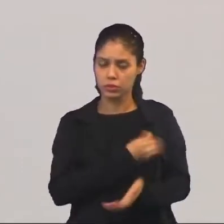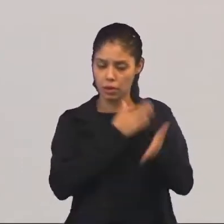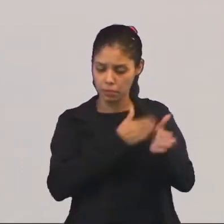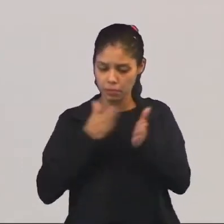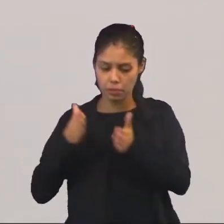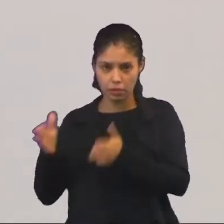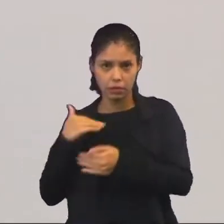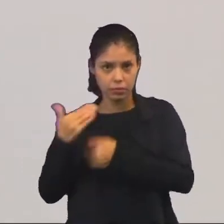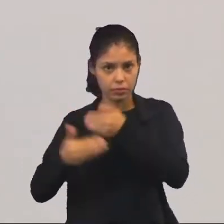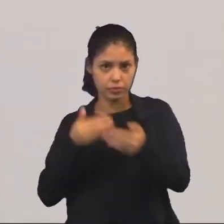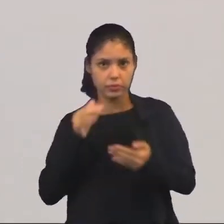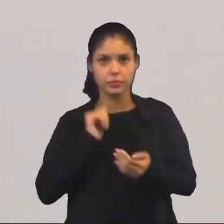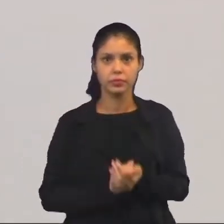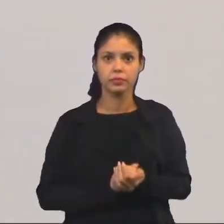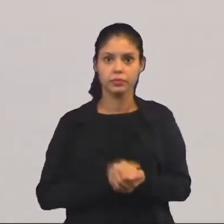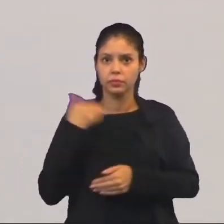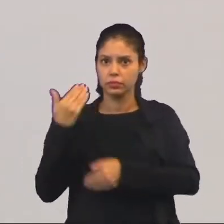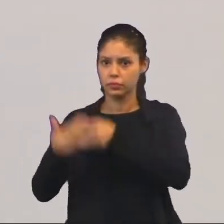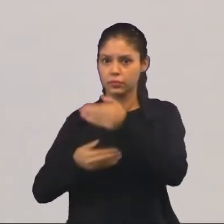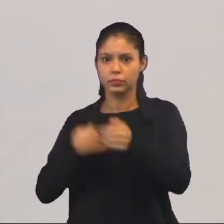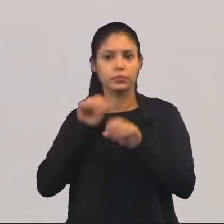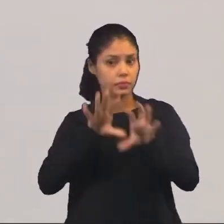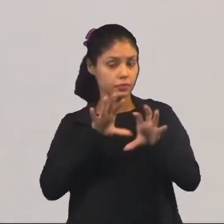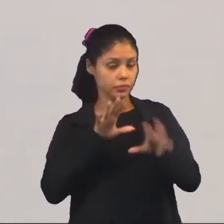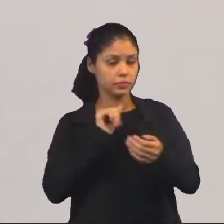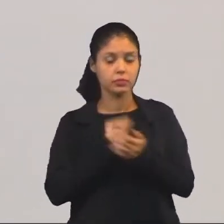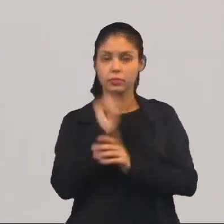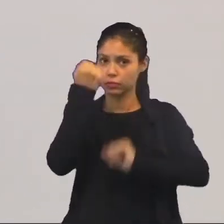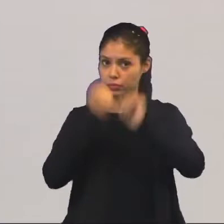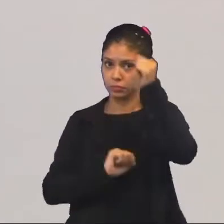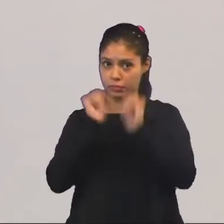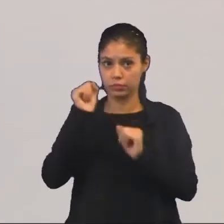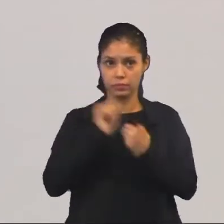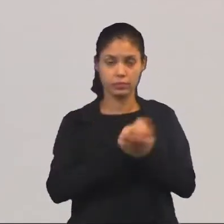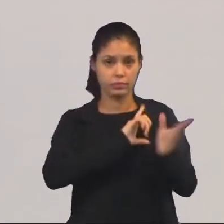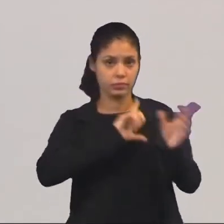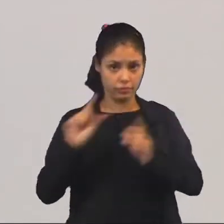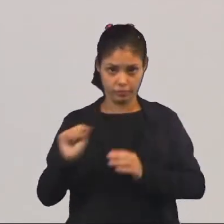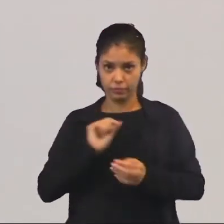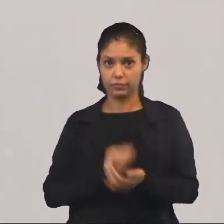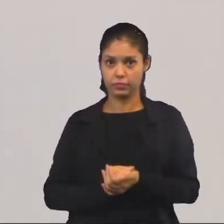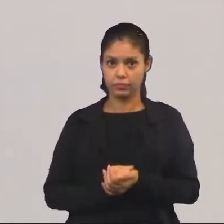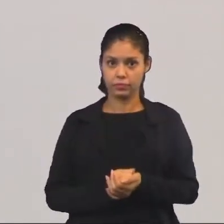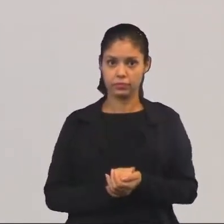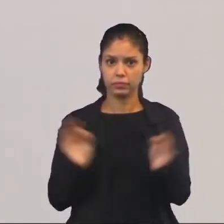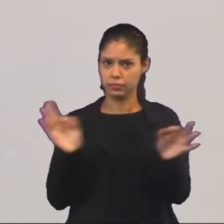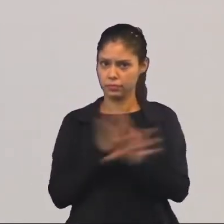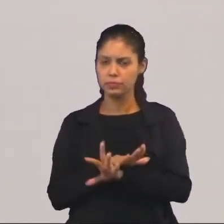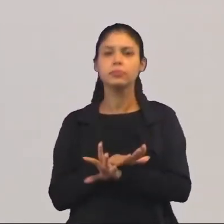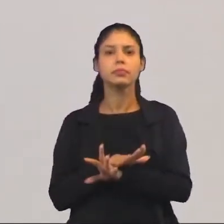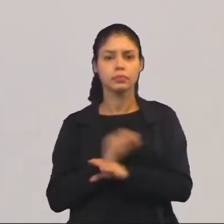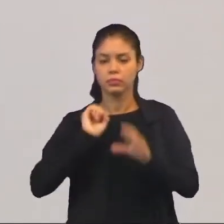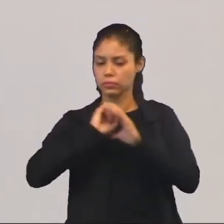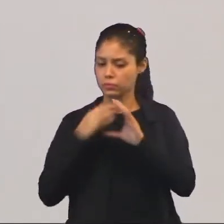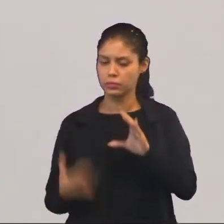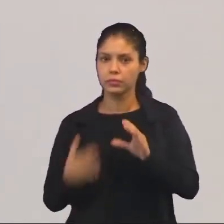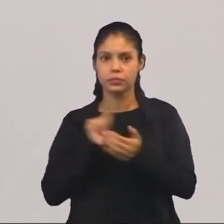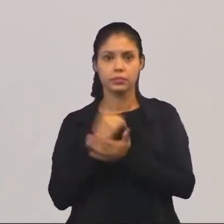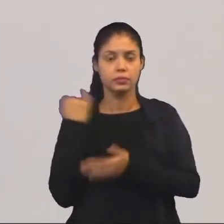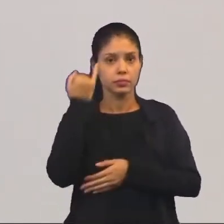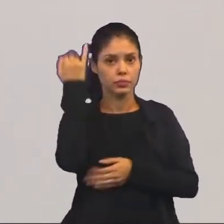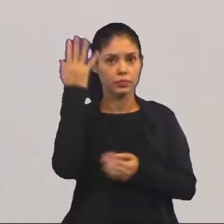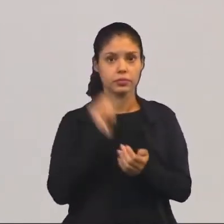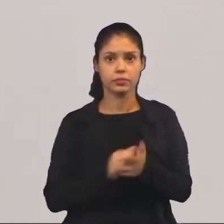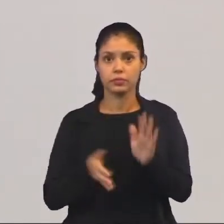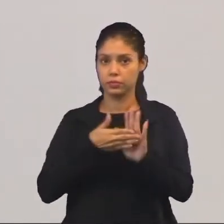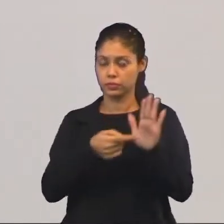por pequenos processos. Processos esses industriais que não vão alterar, certo, a sua característica principal